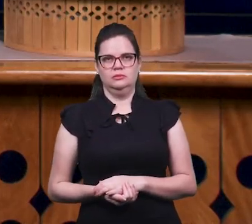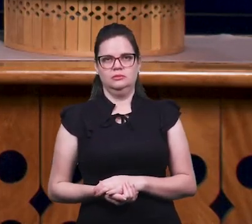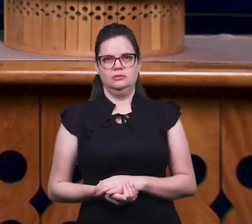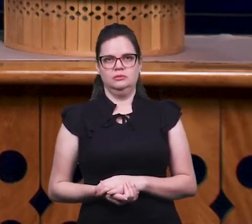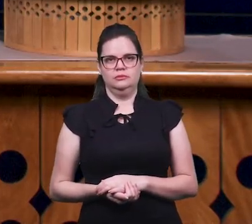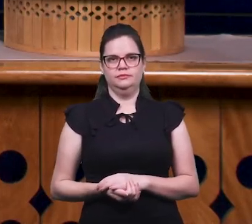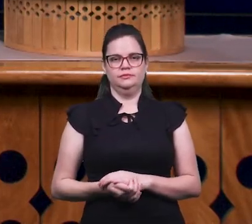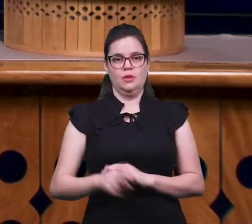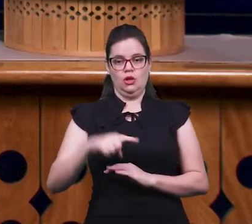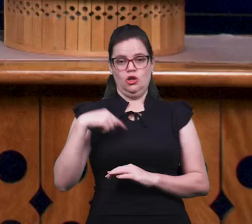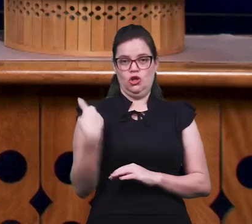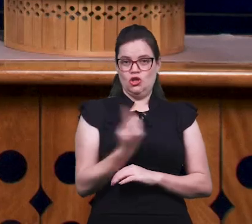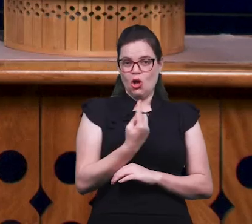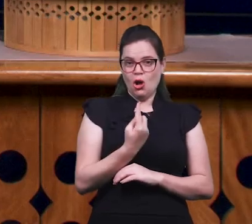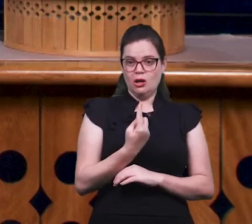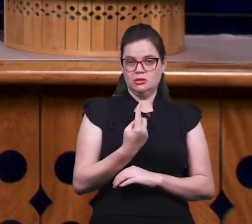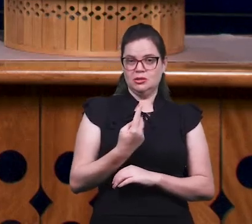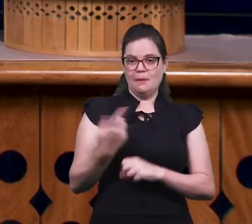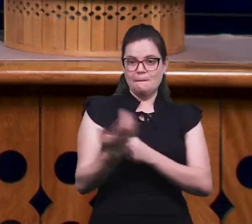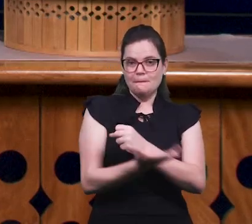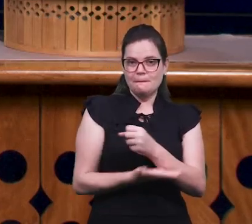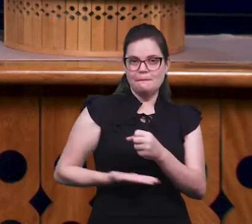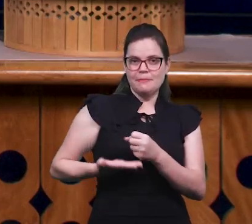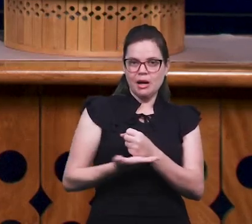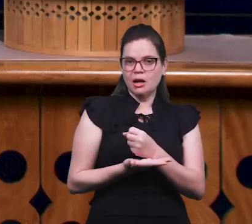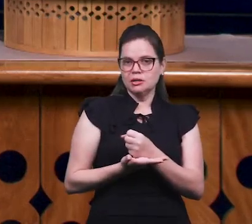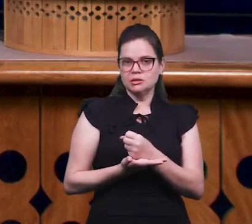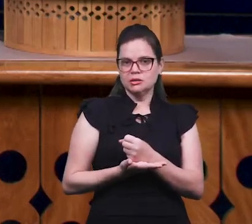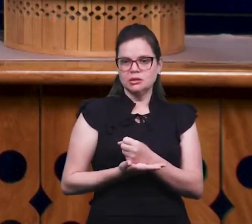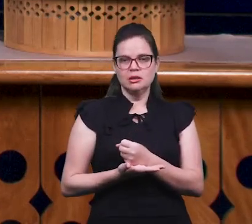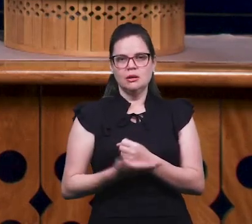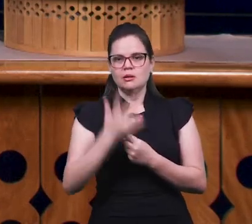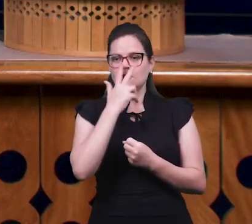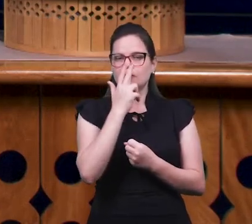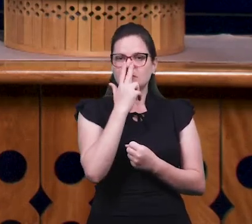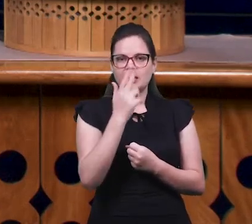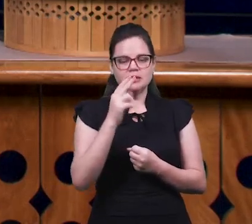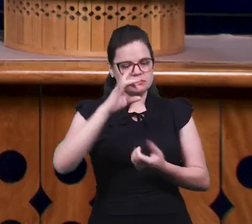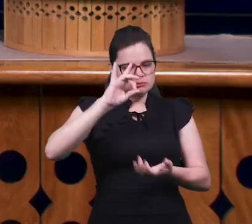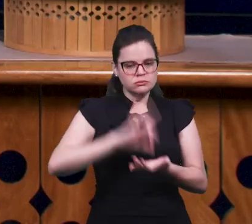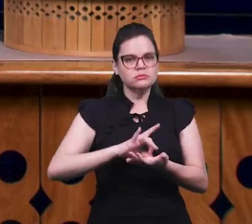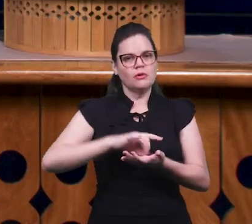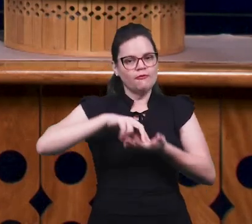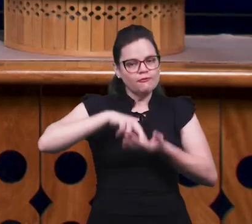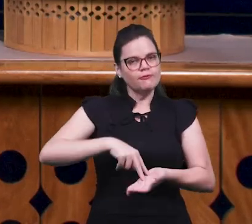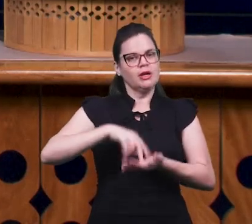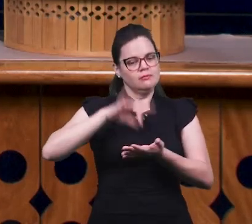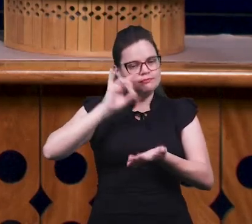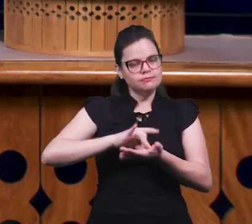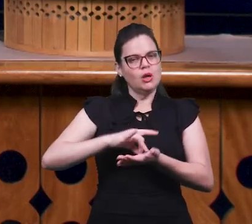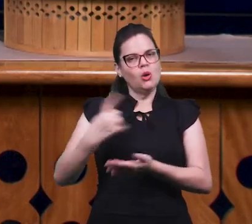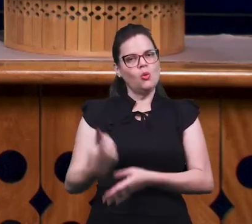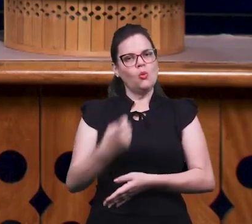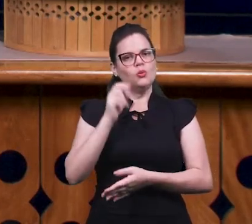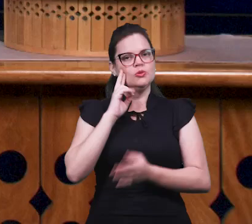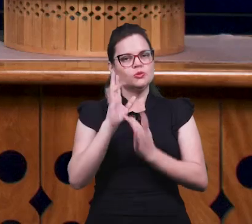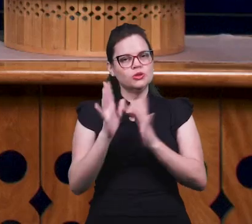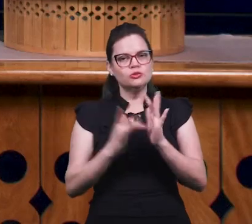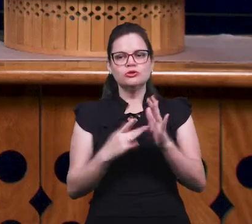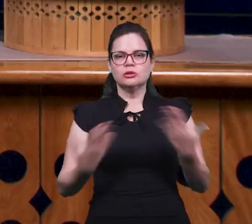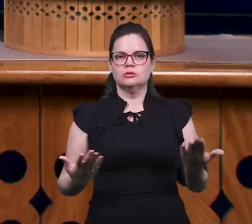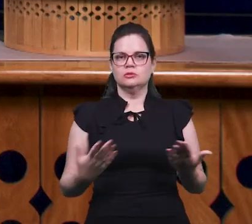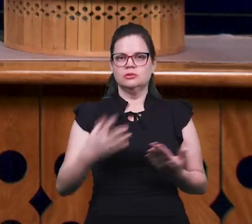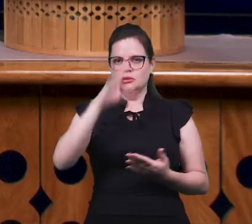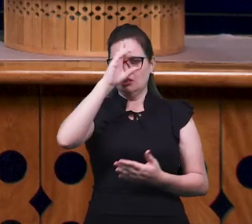do princípio nosso, porque eu sei quem tem crido. Aqui o apóstolo Paulo falou em Timóteo, né? 2